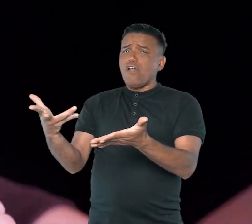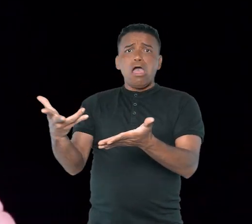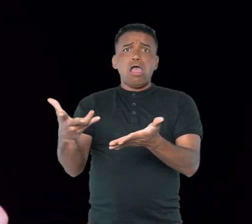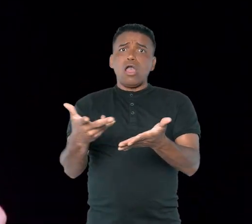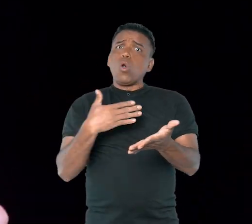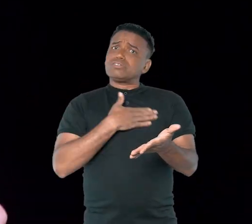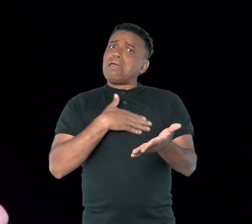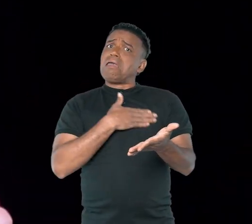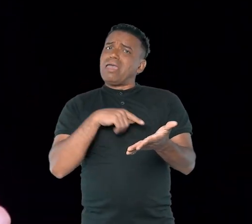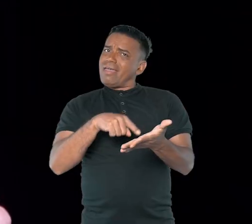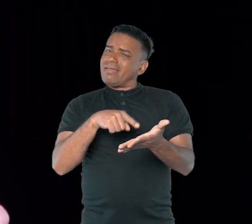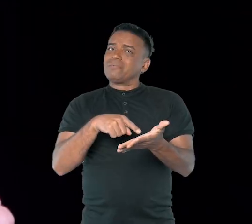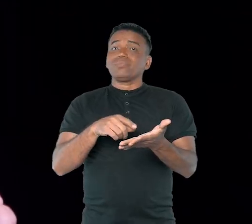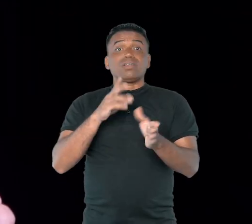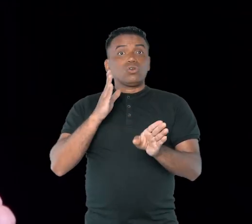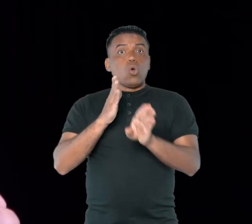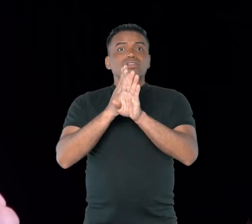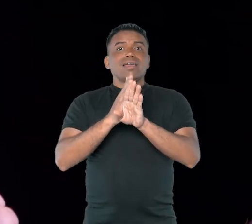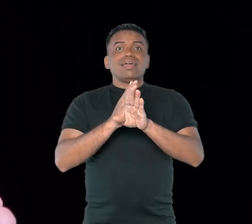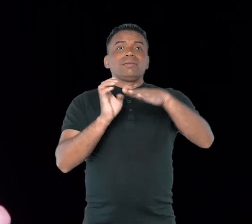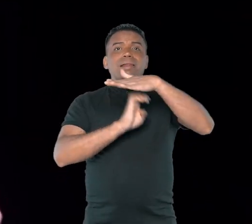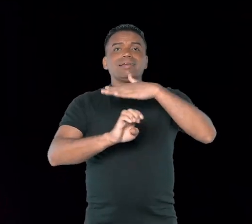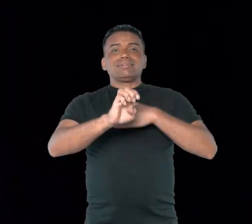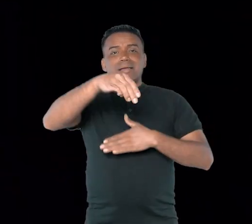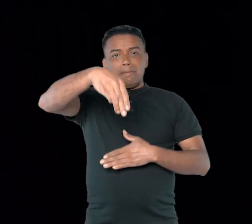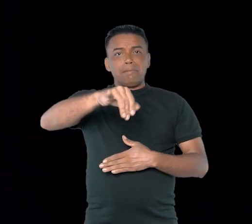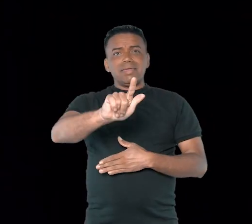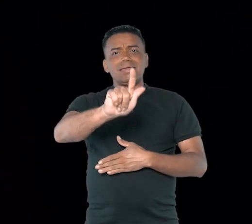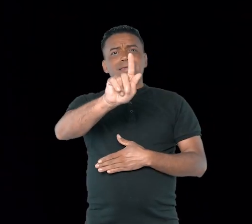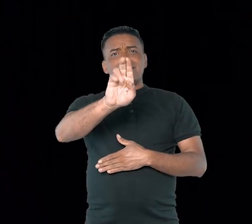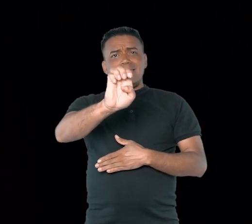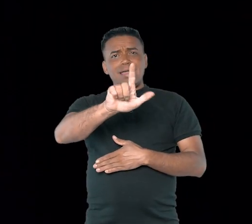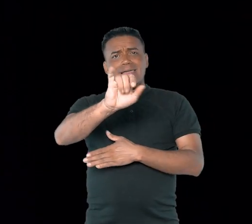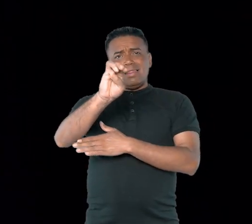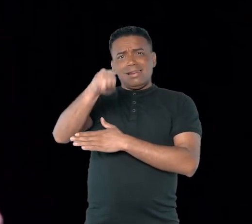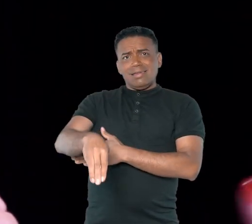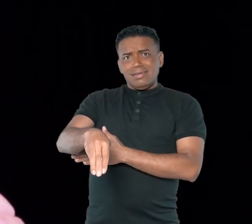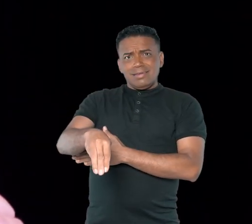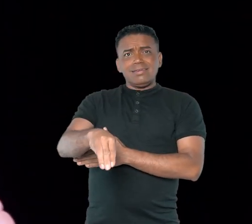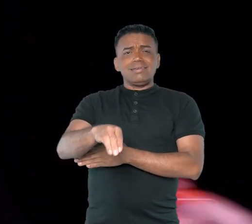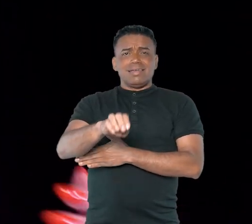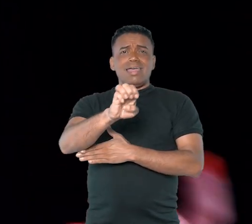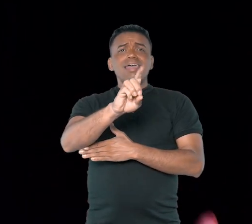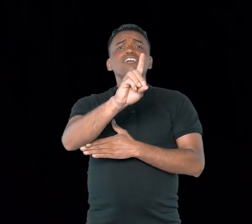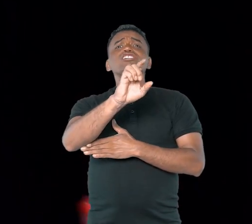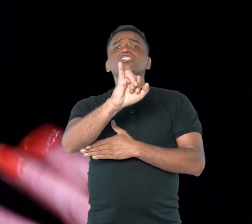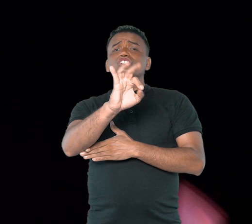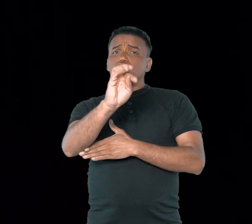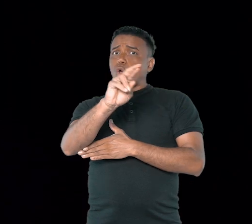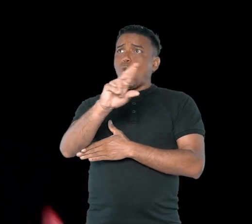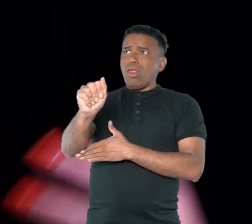encontrei a Miguelinha assim, num belo acaso, e eu tinha certeza que precisava ser um